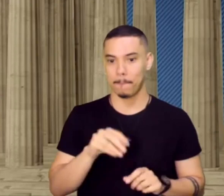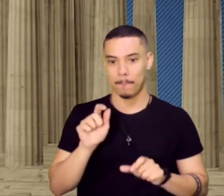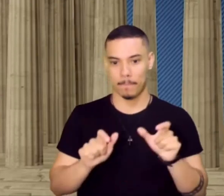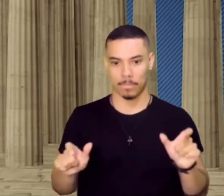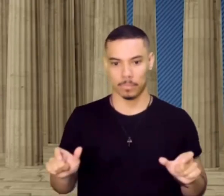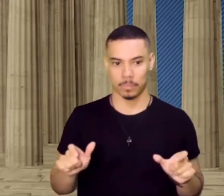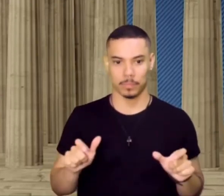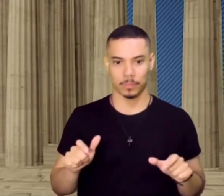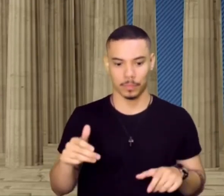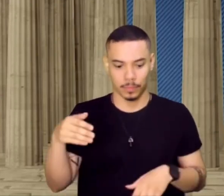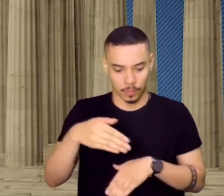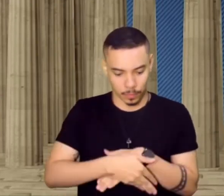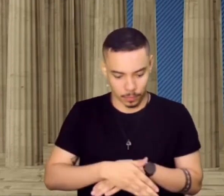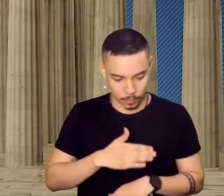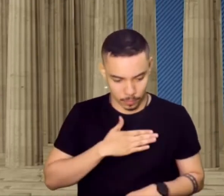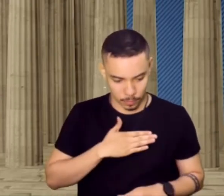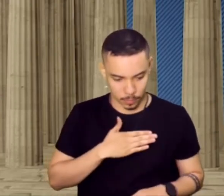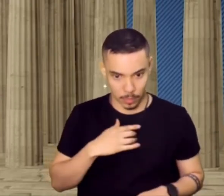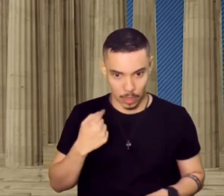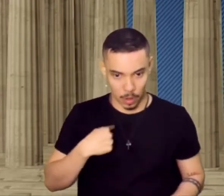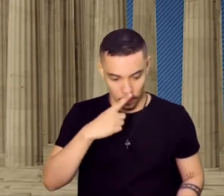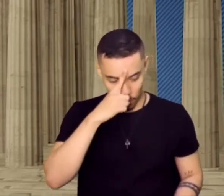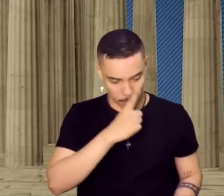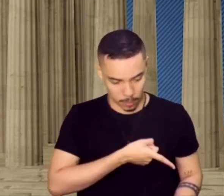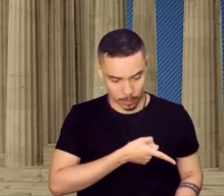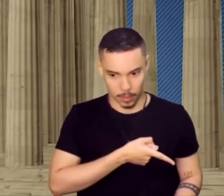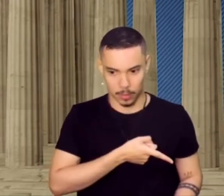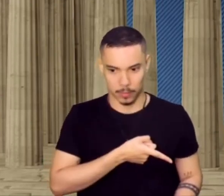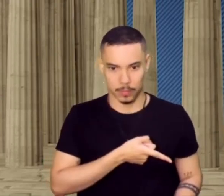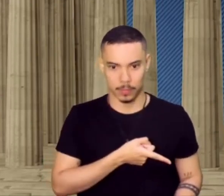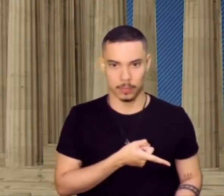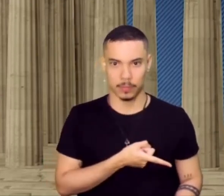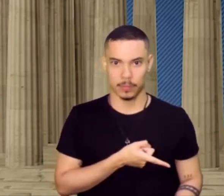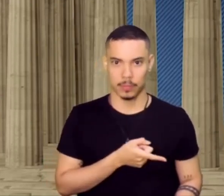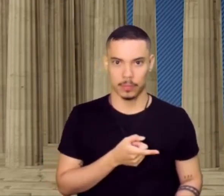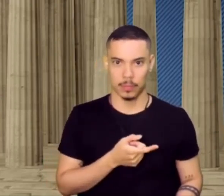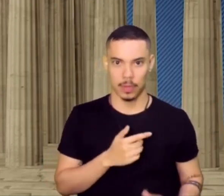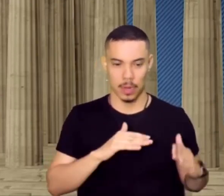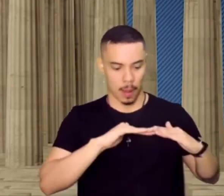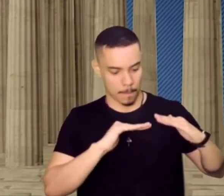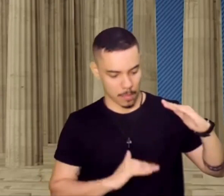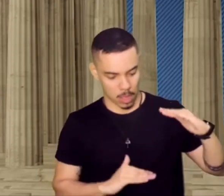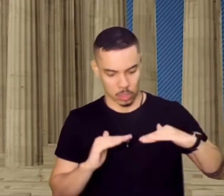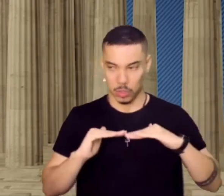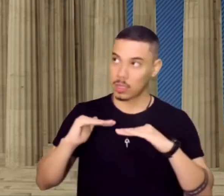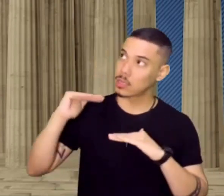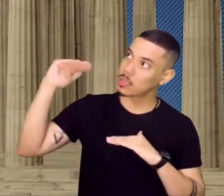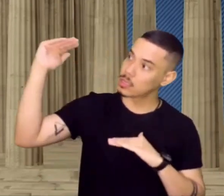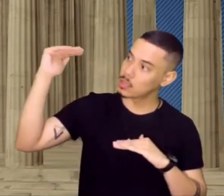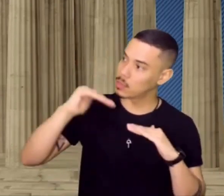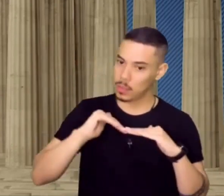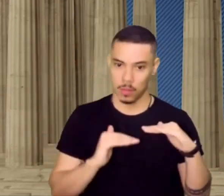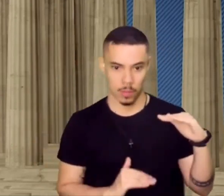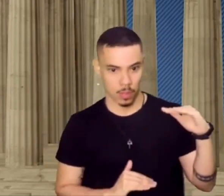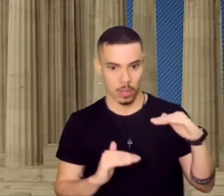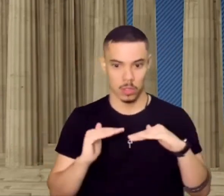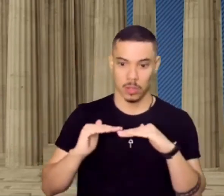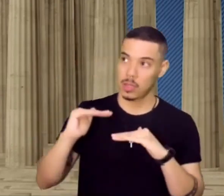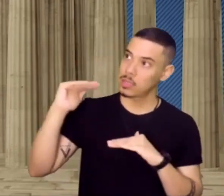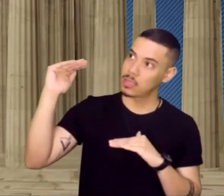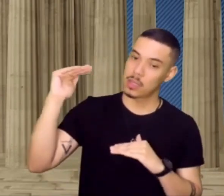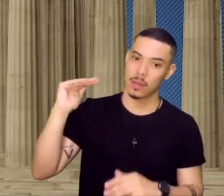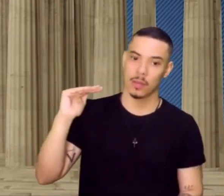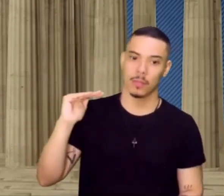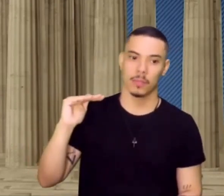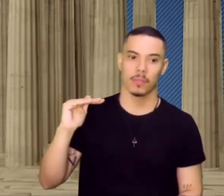lá de baixo da minha democracia que eu vou mandar. Da hierarquia, né? Abaixo de mim. Como se eu estivesse aqui. Aí tem alguém